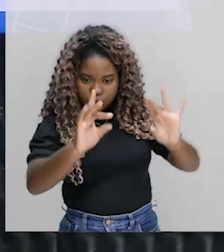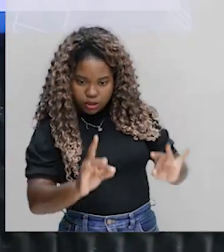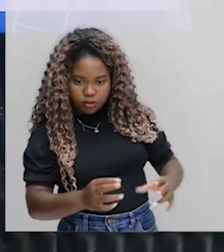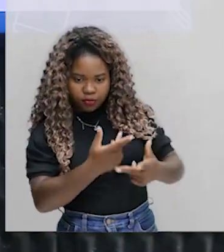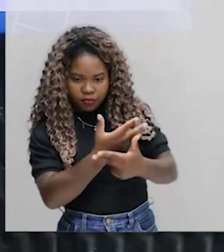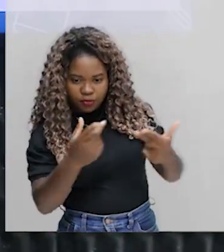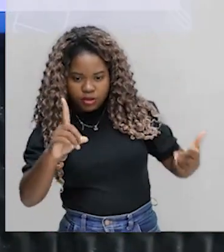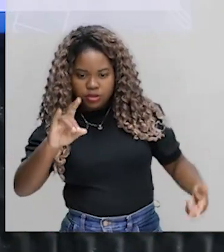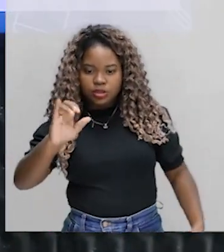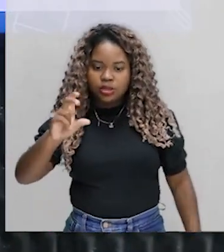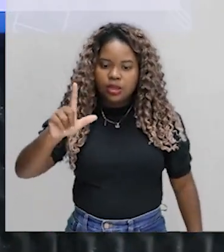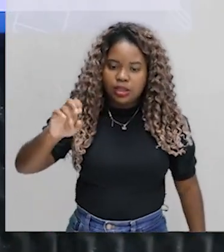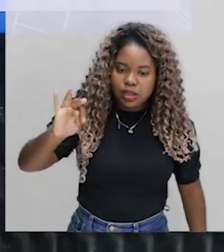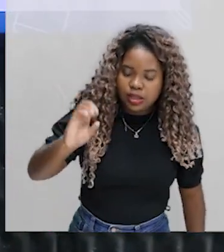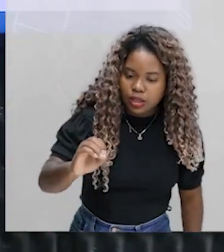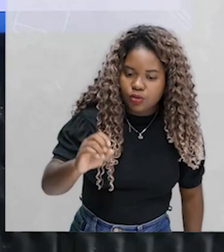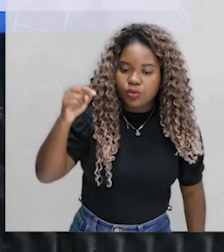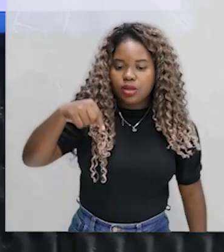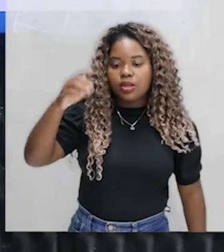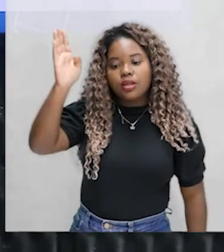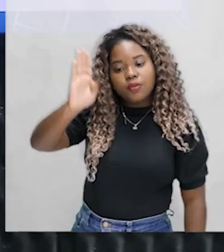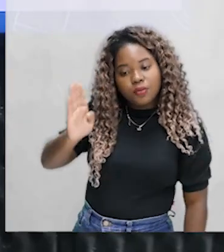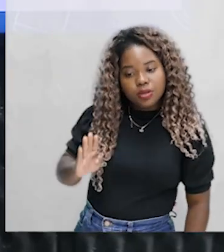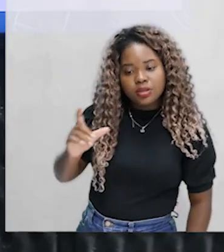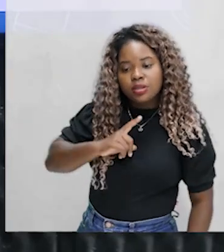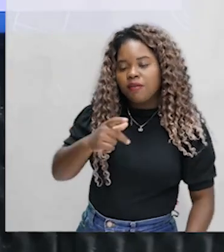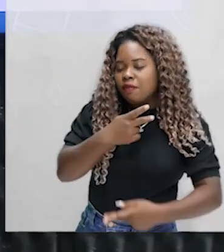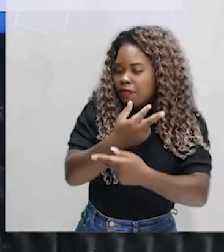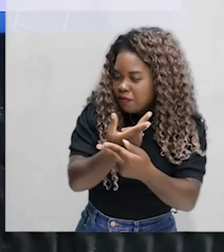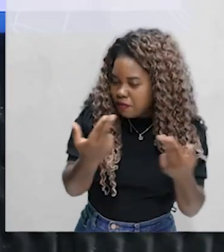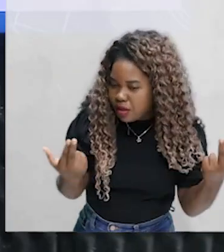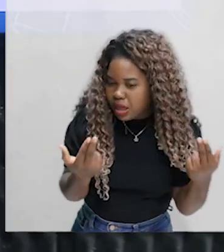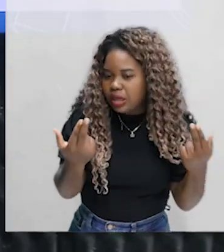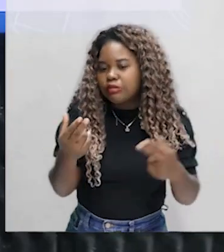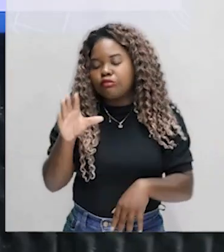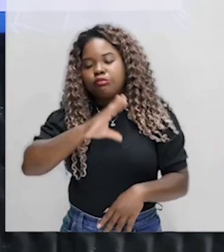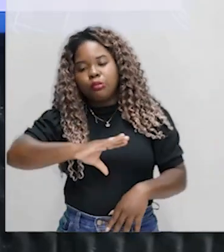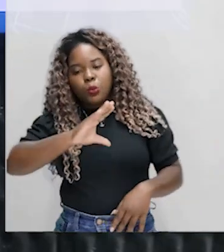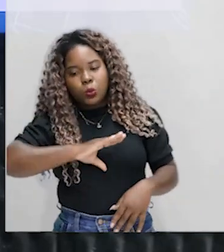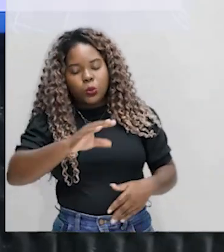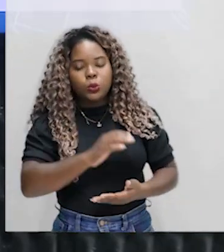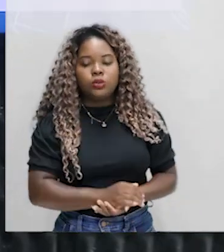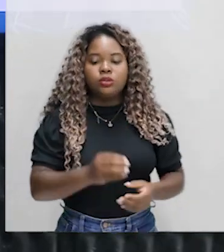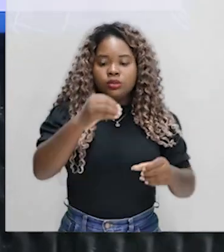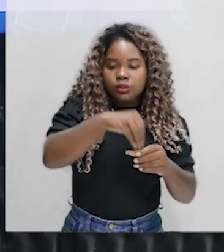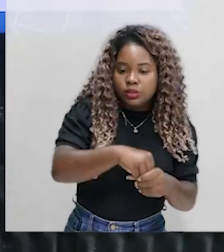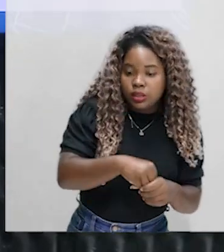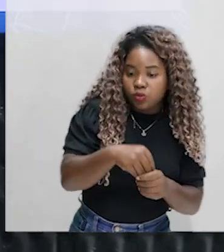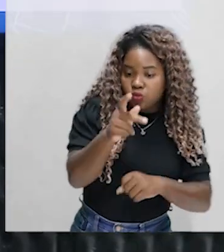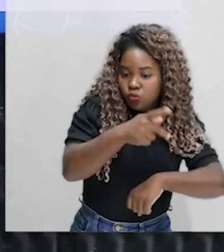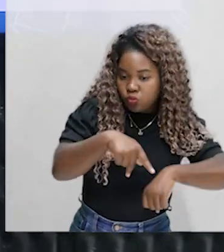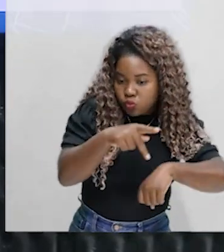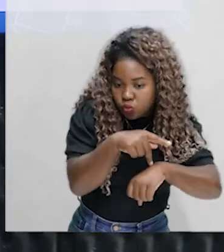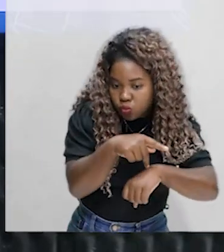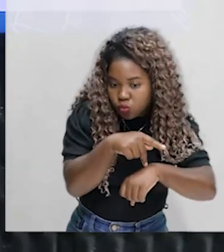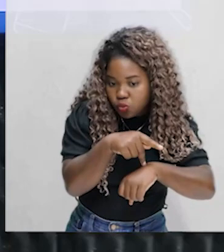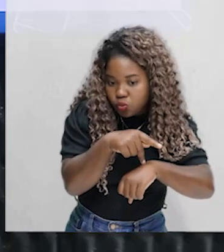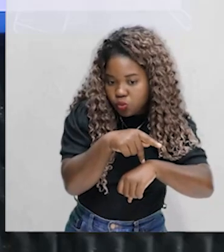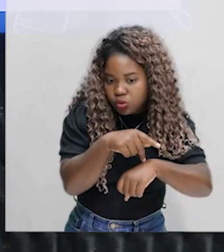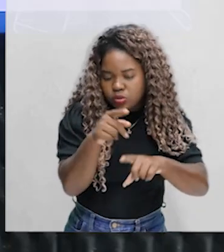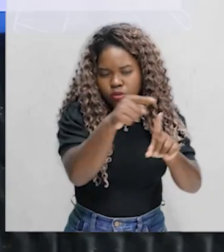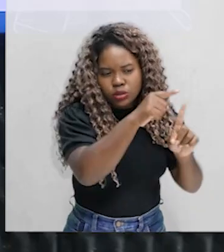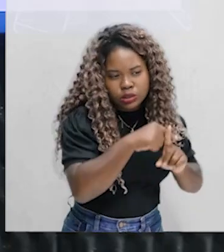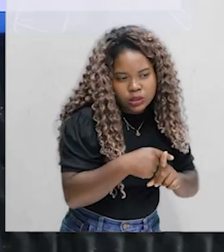vocês que aqui no Brasil nós temos diversos falares, né, diversos dialetos da língua portuguesa dentro do nosso país, formas